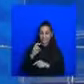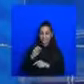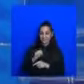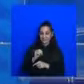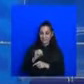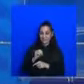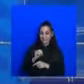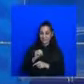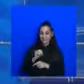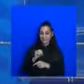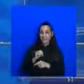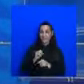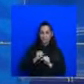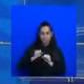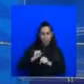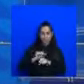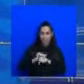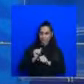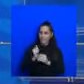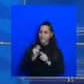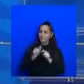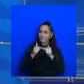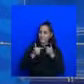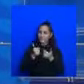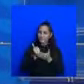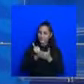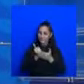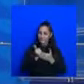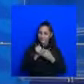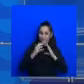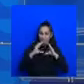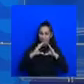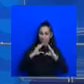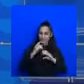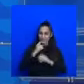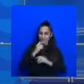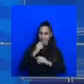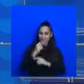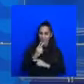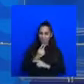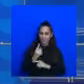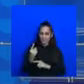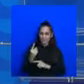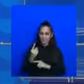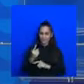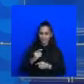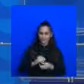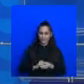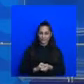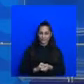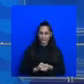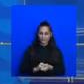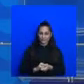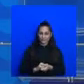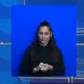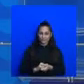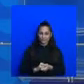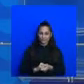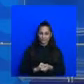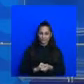50. Pode chamar que a sorte vem. Bola vermelha, 21. Vermelha, número